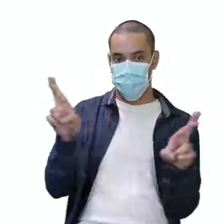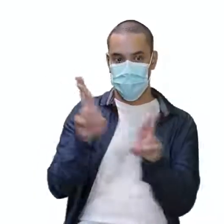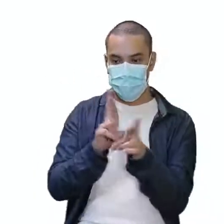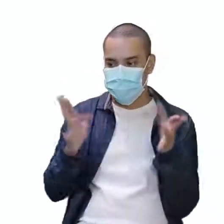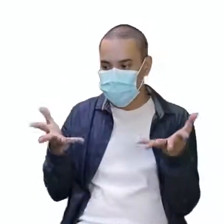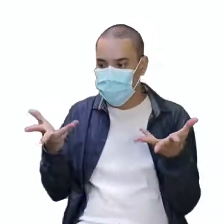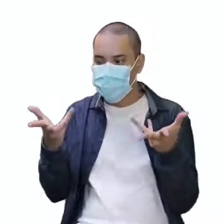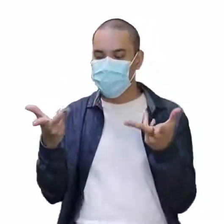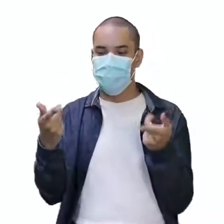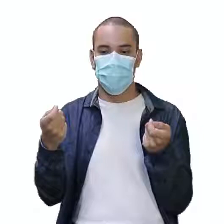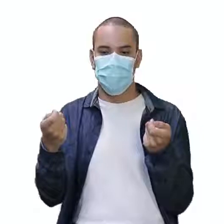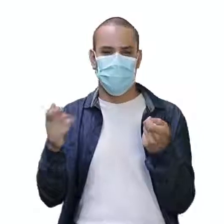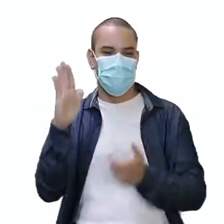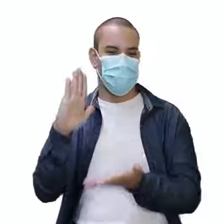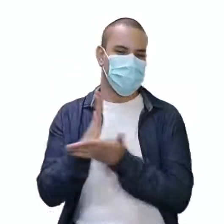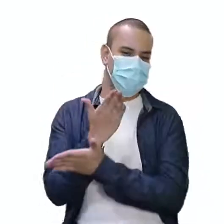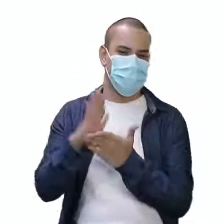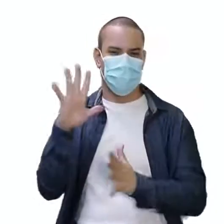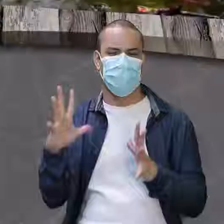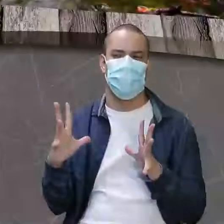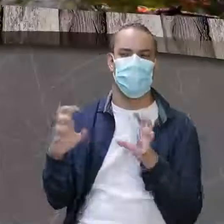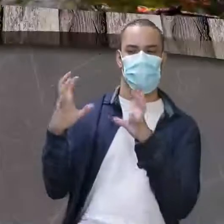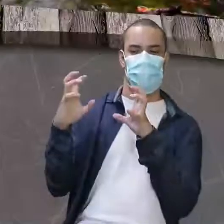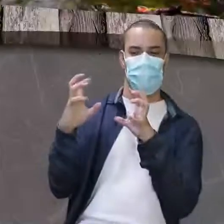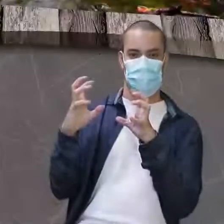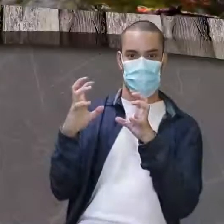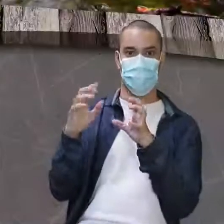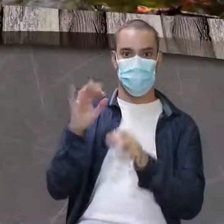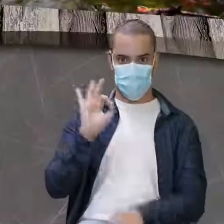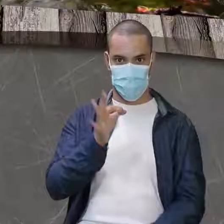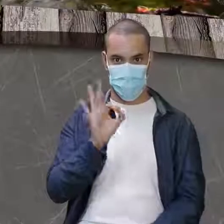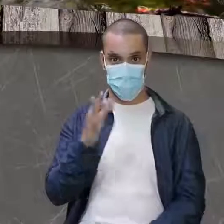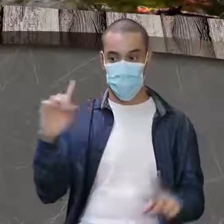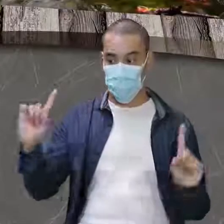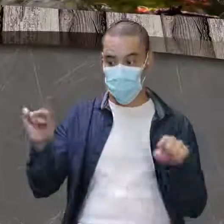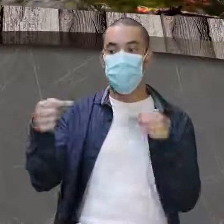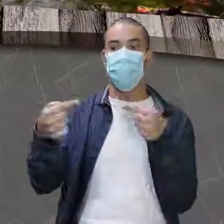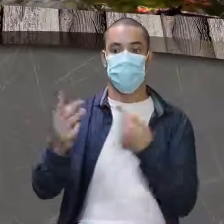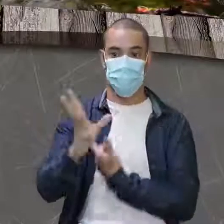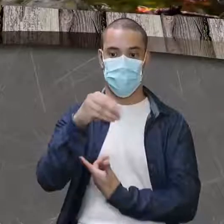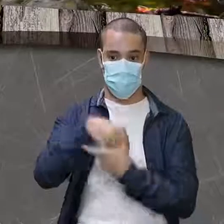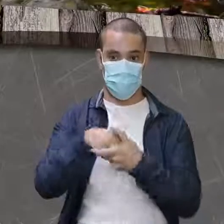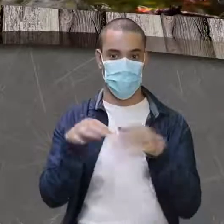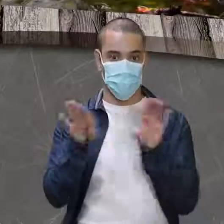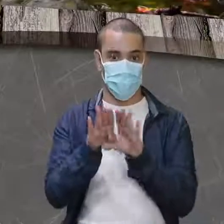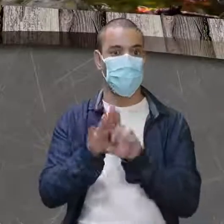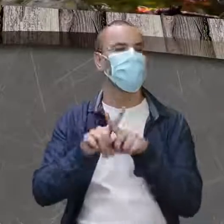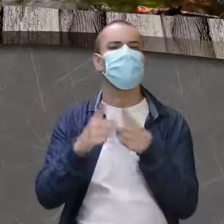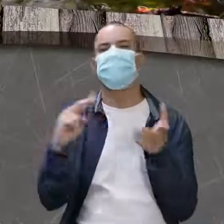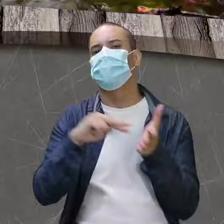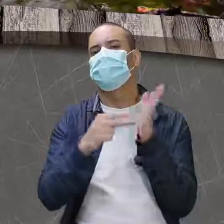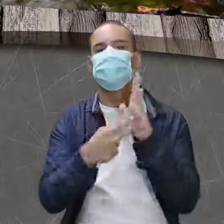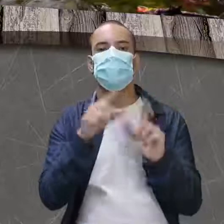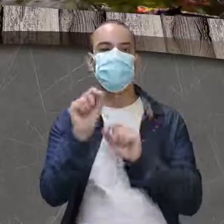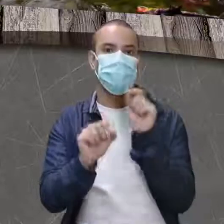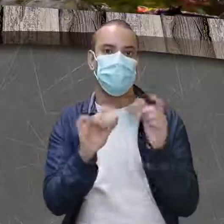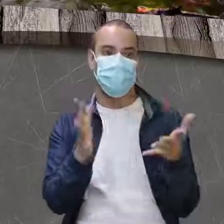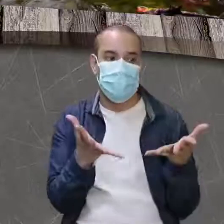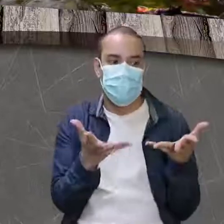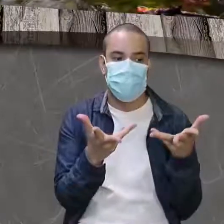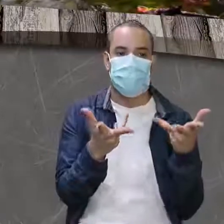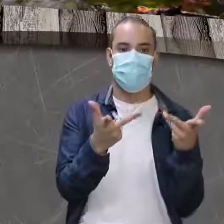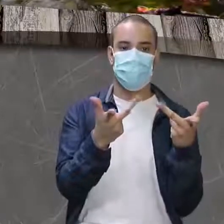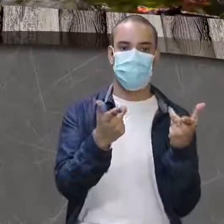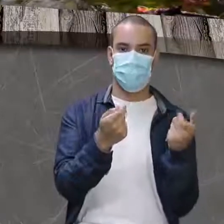e desarmônicas. E a competição é uma delas, tá bom? Mas, o que significa isso? Harmônica